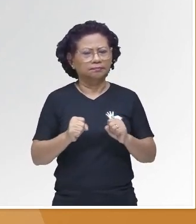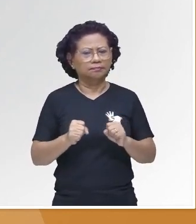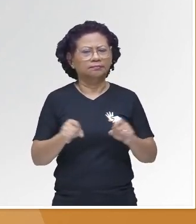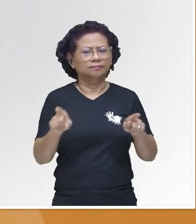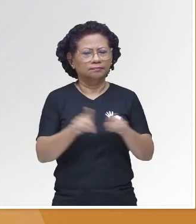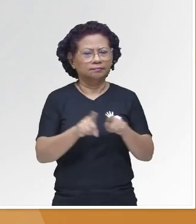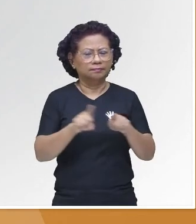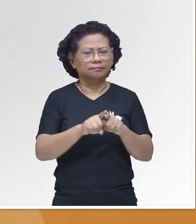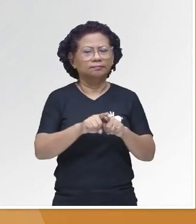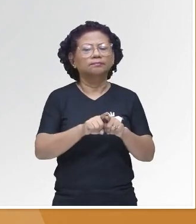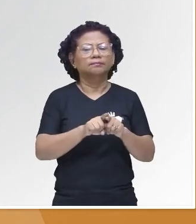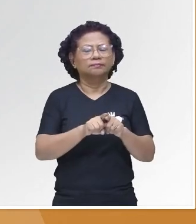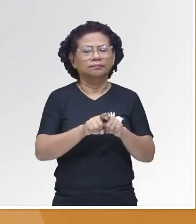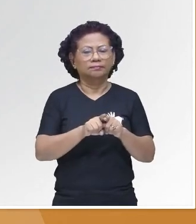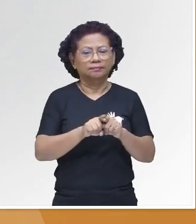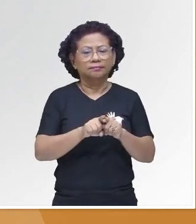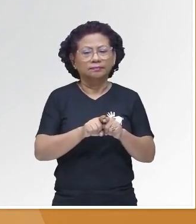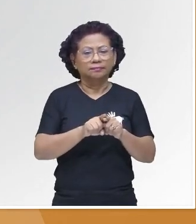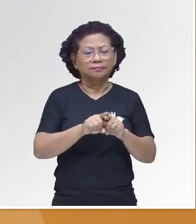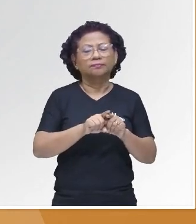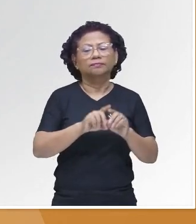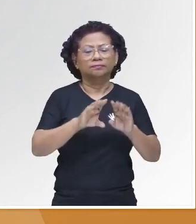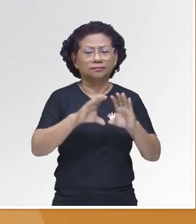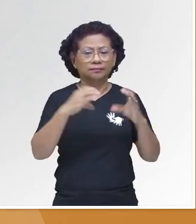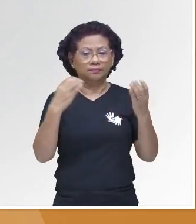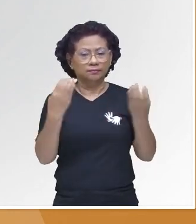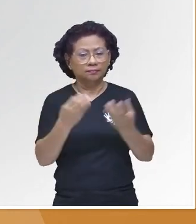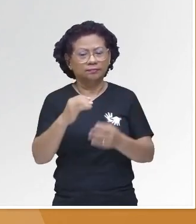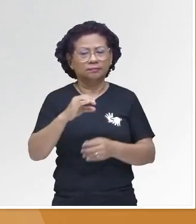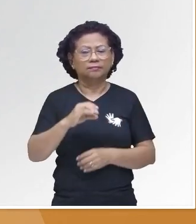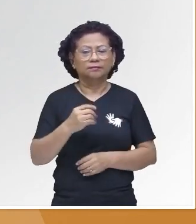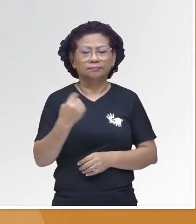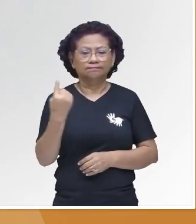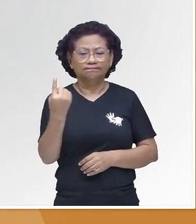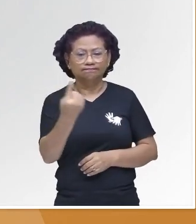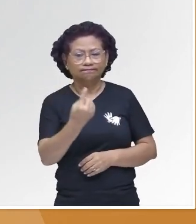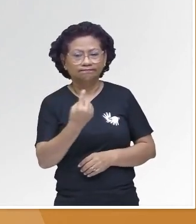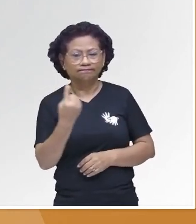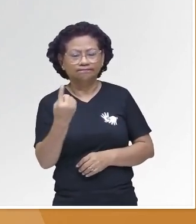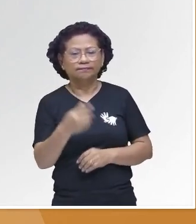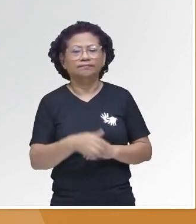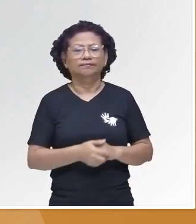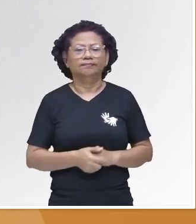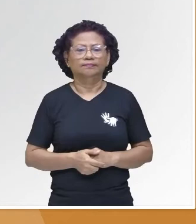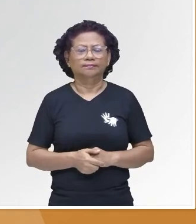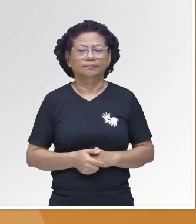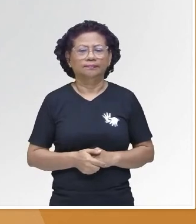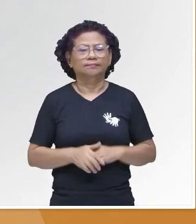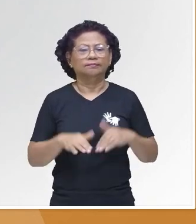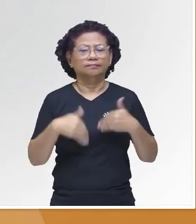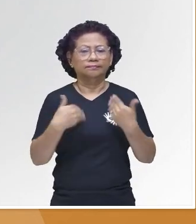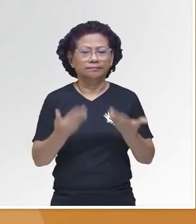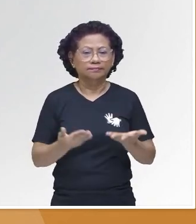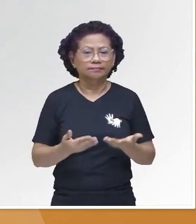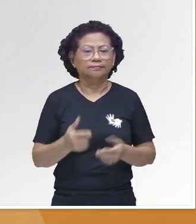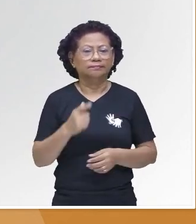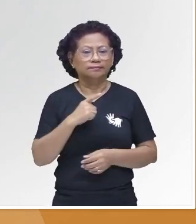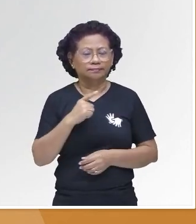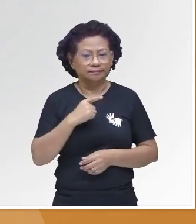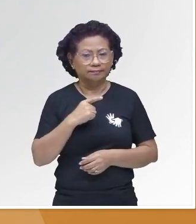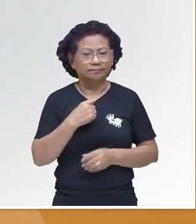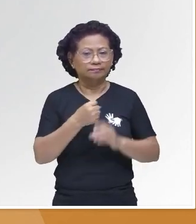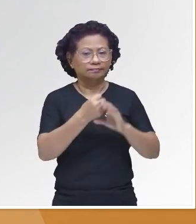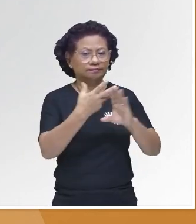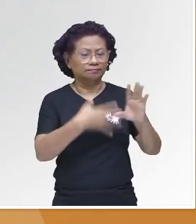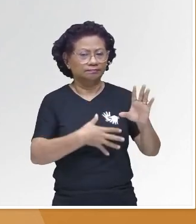da energia geotérmica. Tá? Os aspectos negativos serão: seu